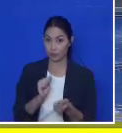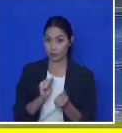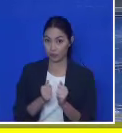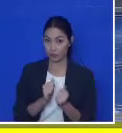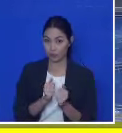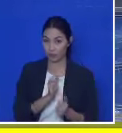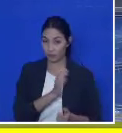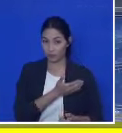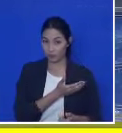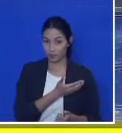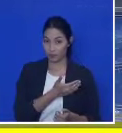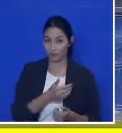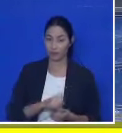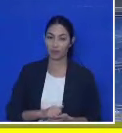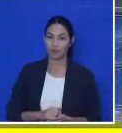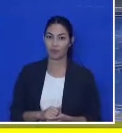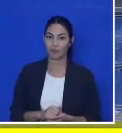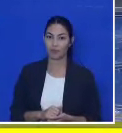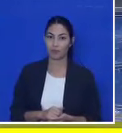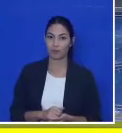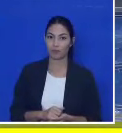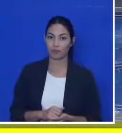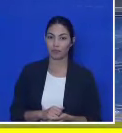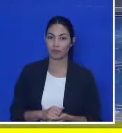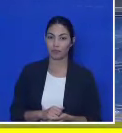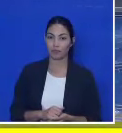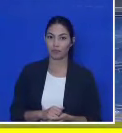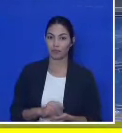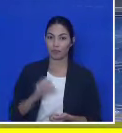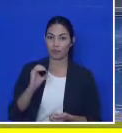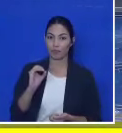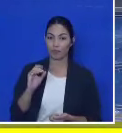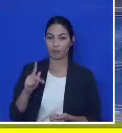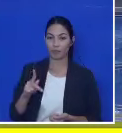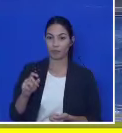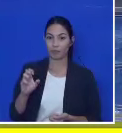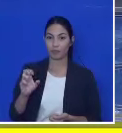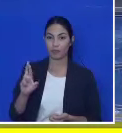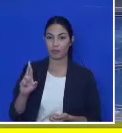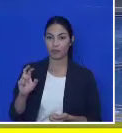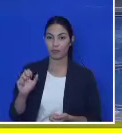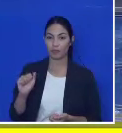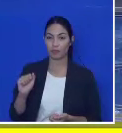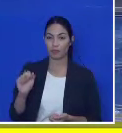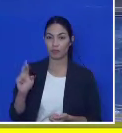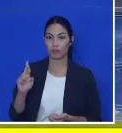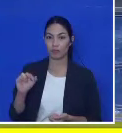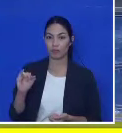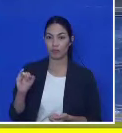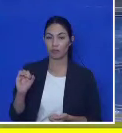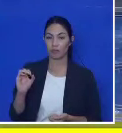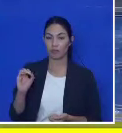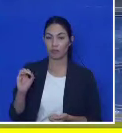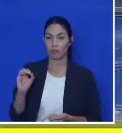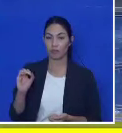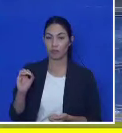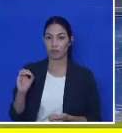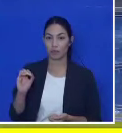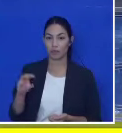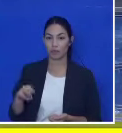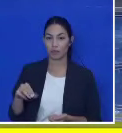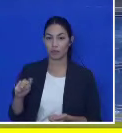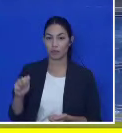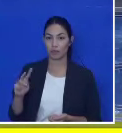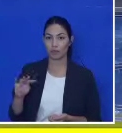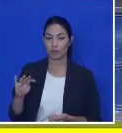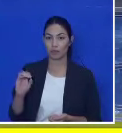48. E o time do coração é Operário do Mato Grosso do Sul. Operário